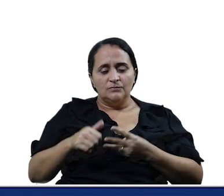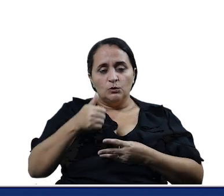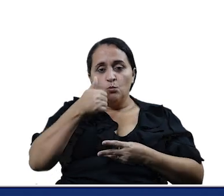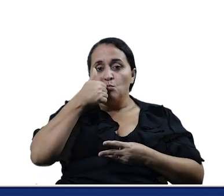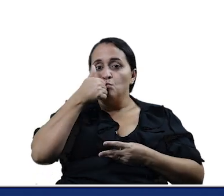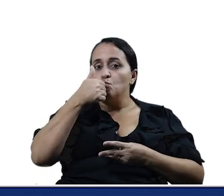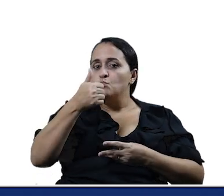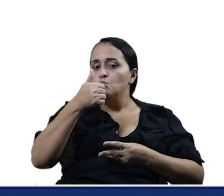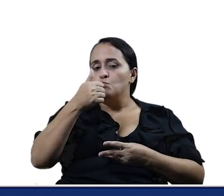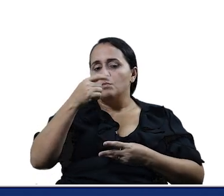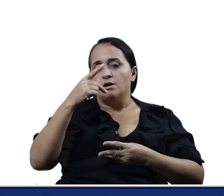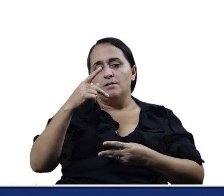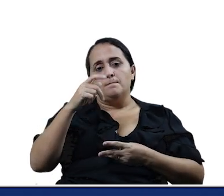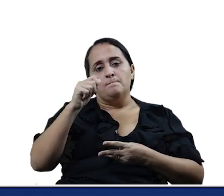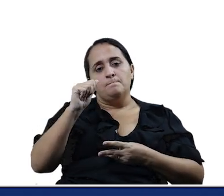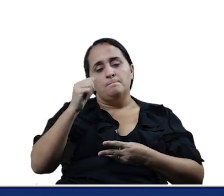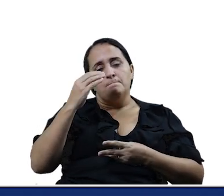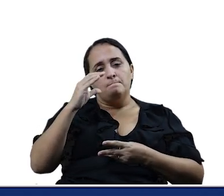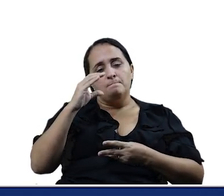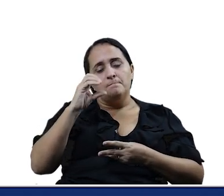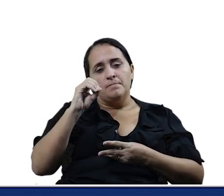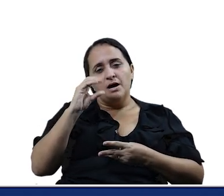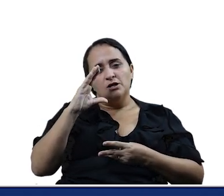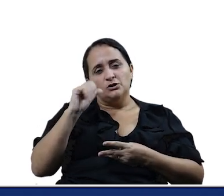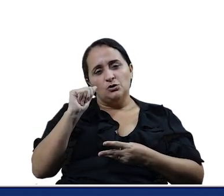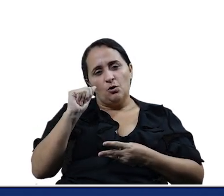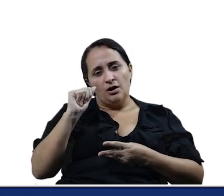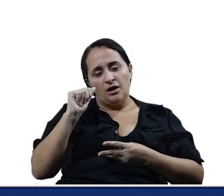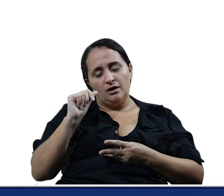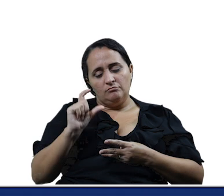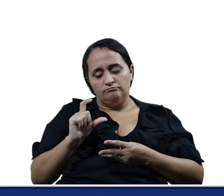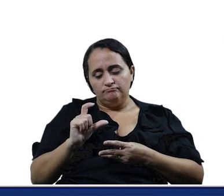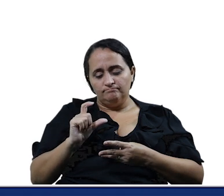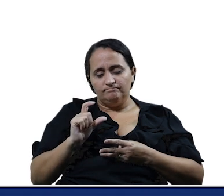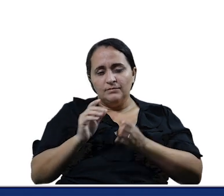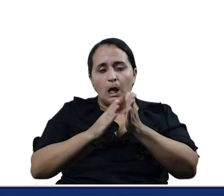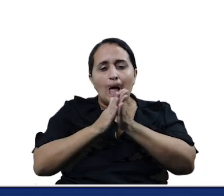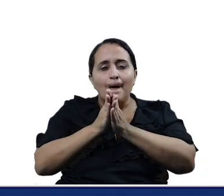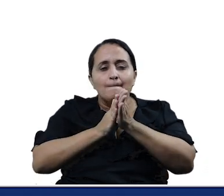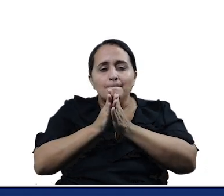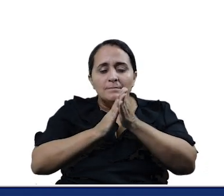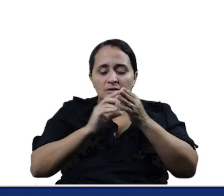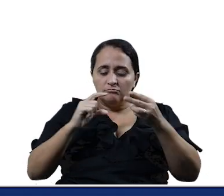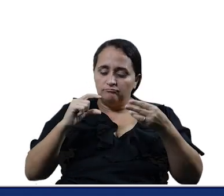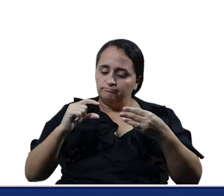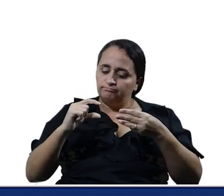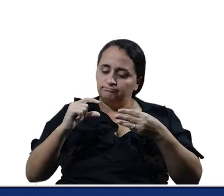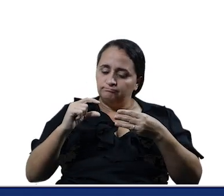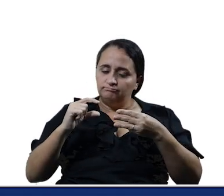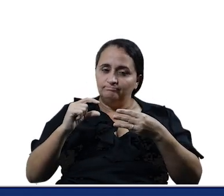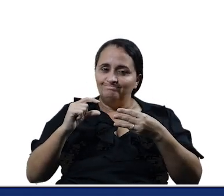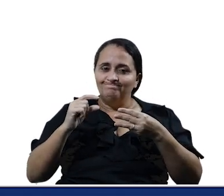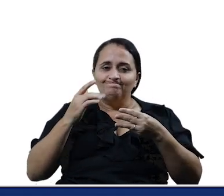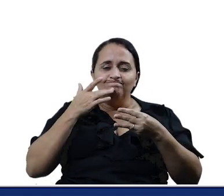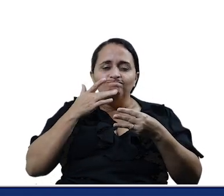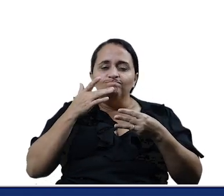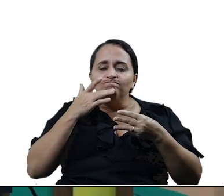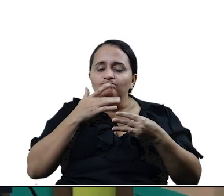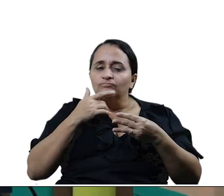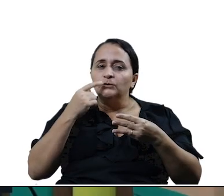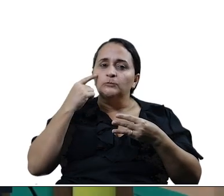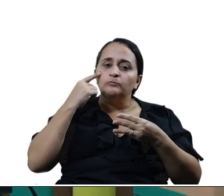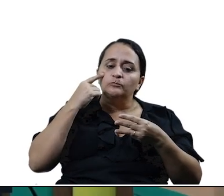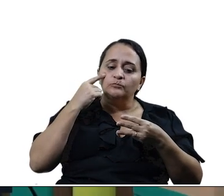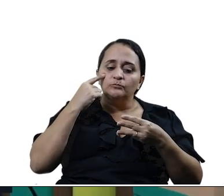frente da paçoca. Custou 80 centavos, porque ele era um garotinho que amava paçoca, igual a Pro aqui. Será que Jorge é meu